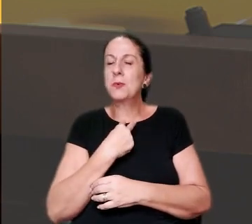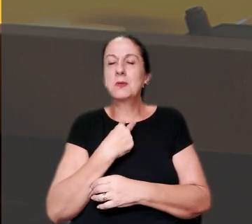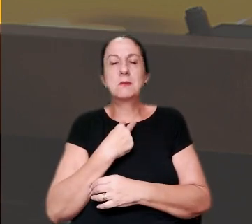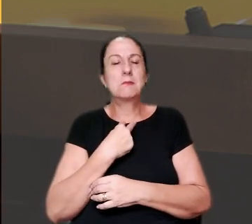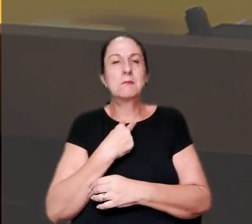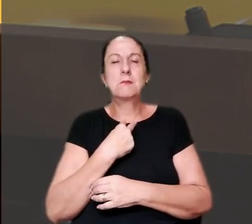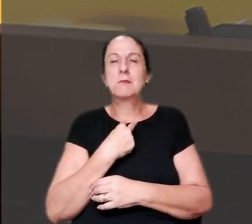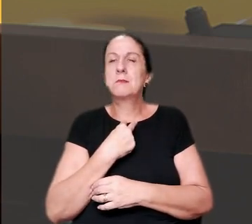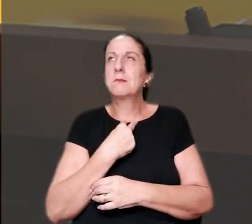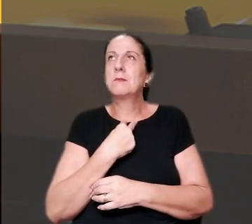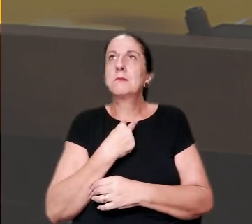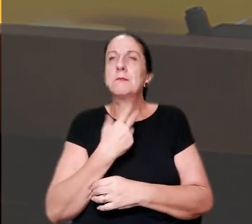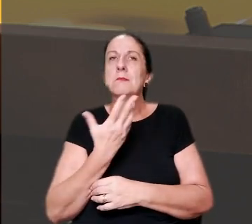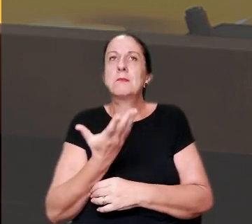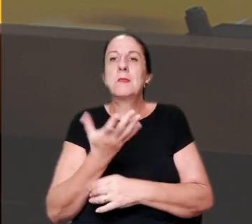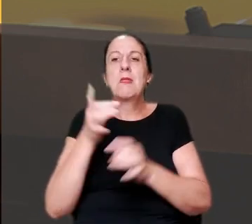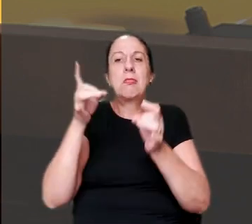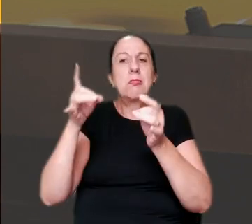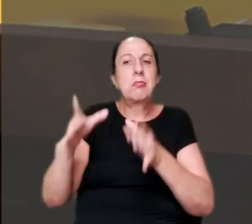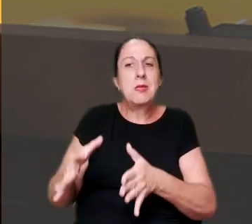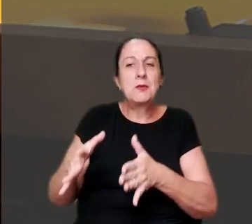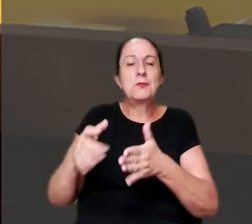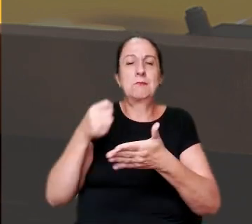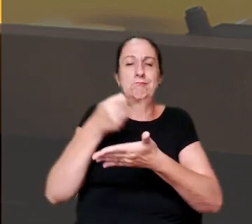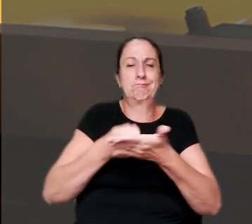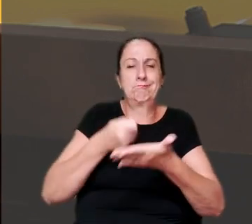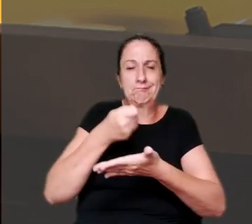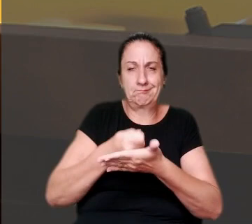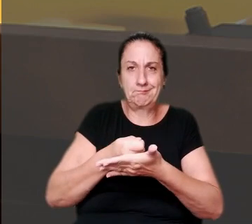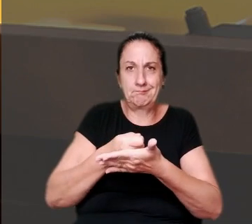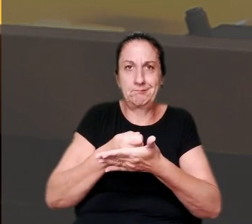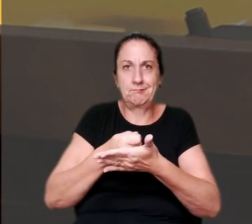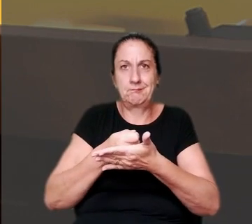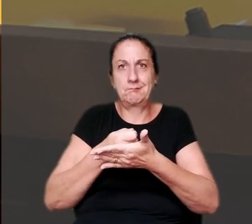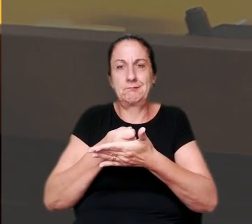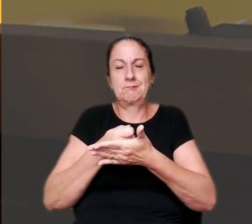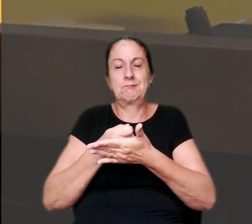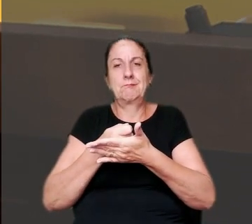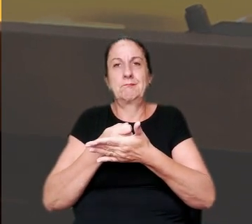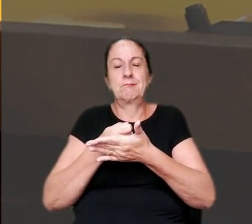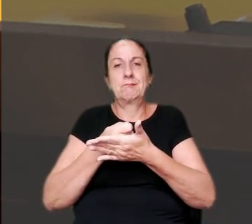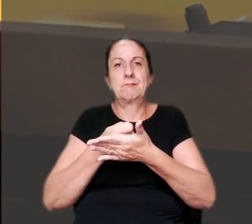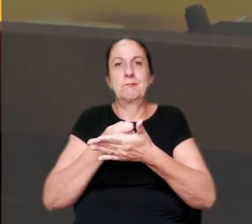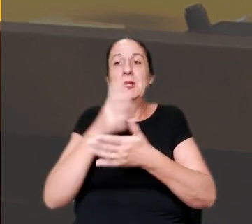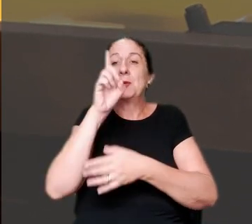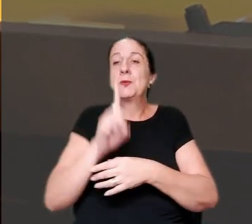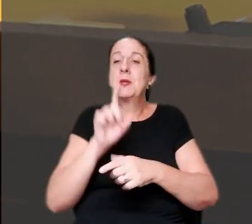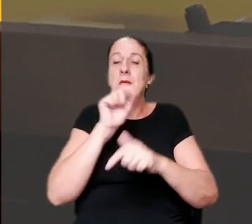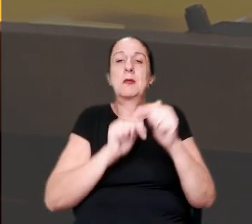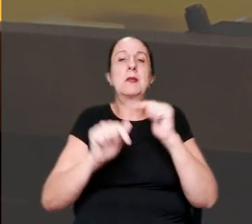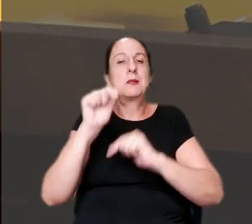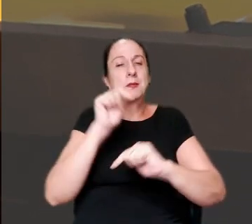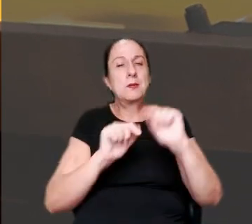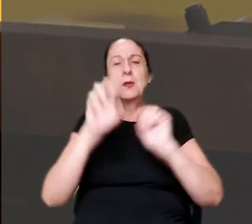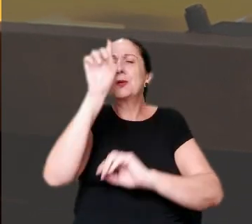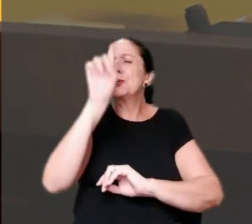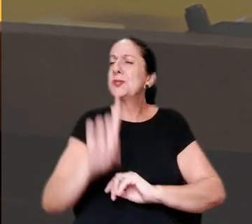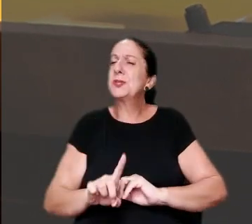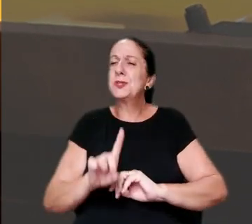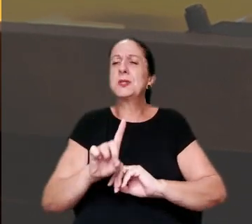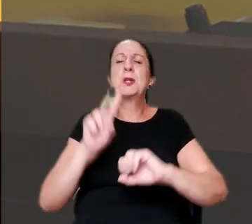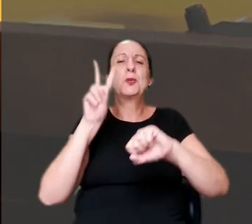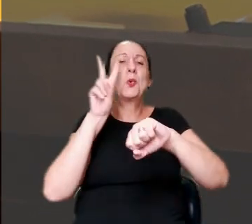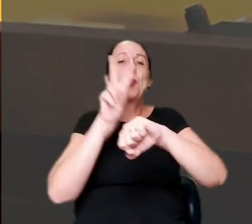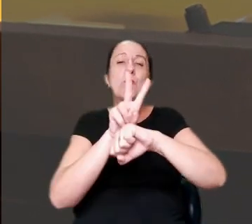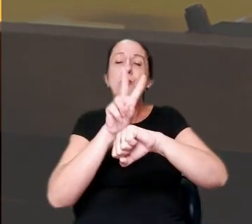podemos absolutamente deixar esse combate, arrefecer esse combate. O direito do trabalho é um